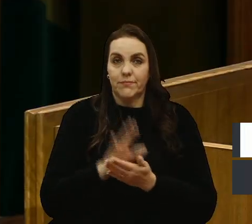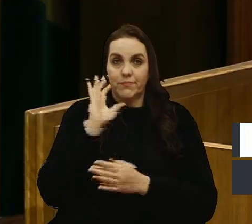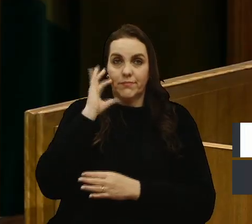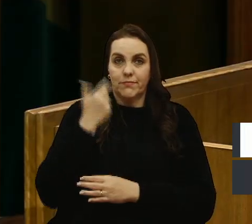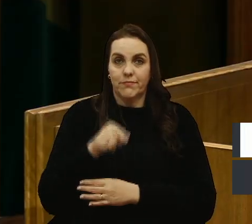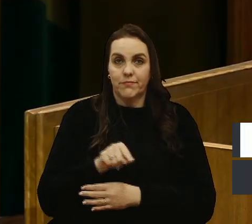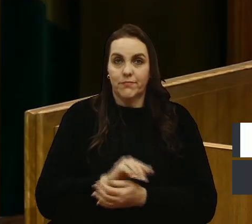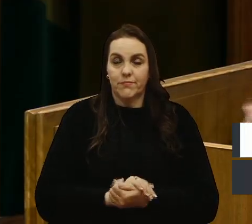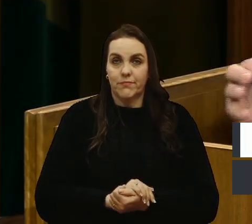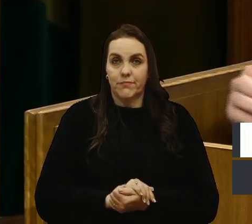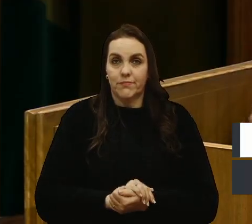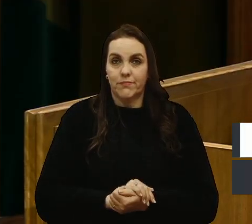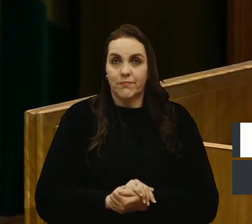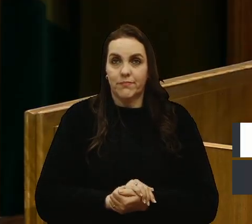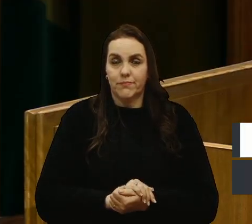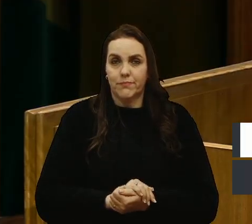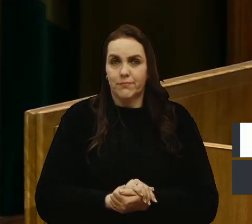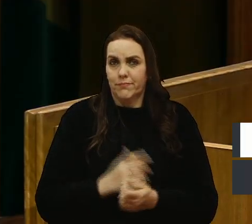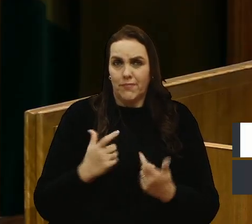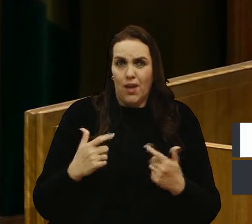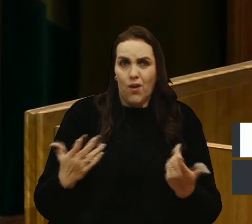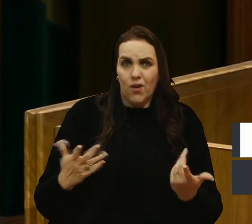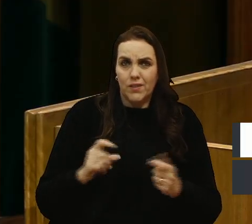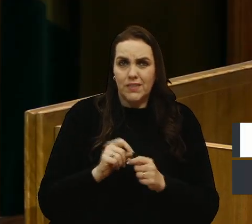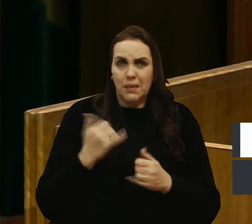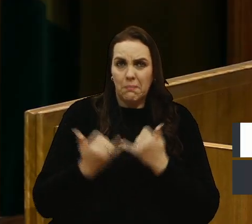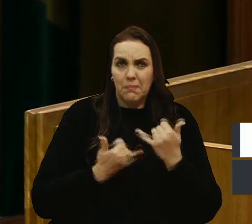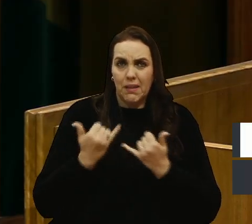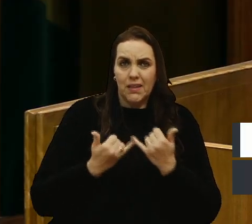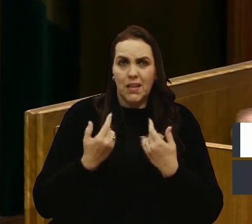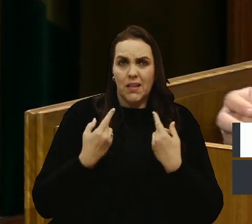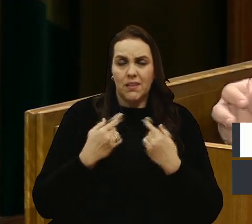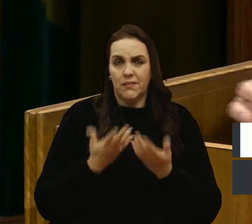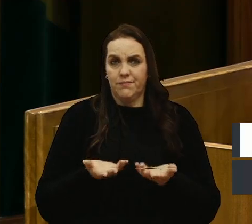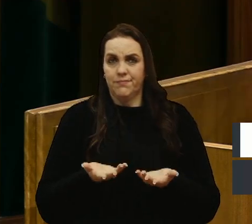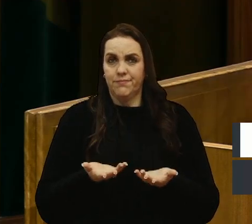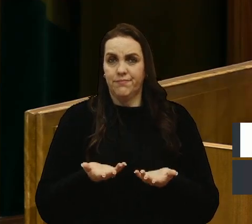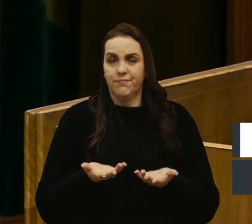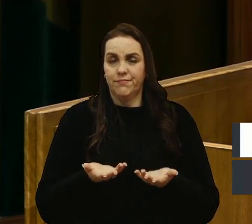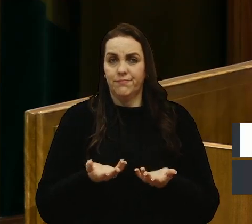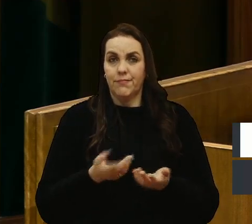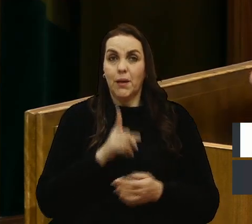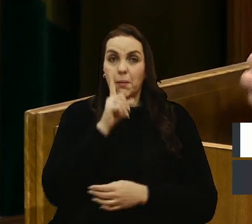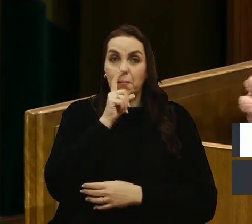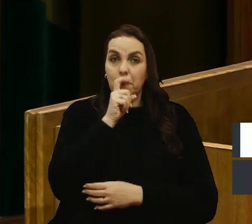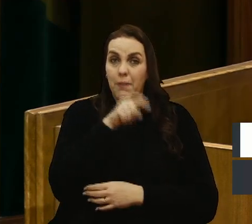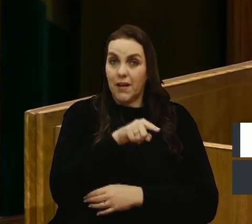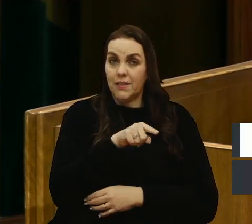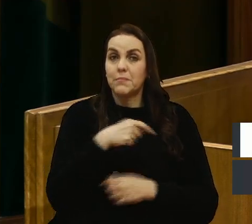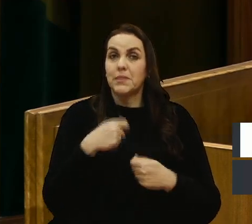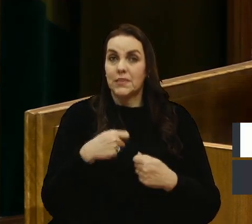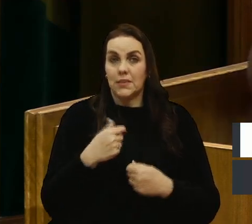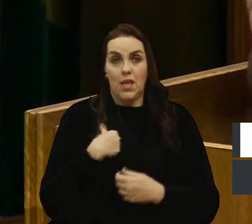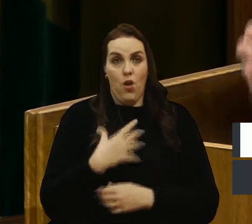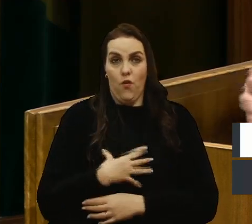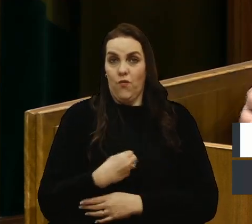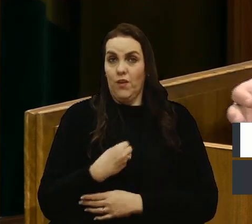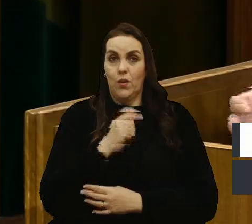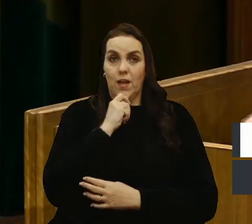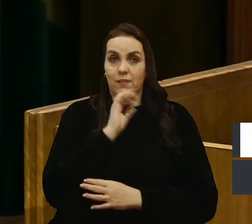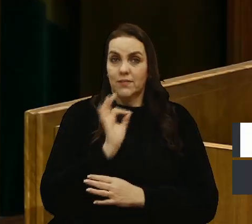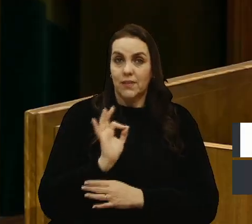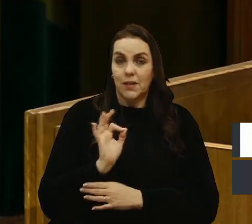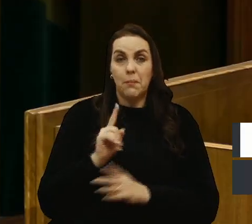situação. Onde já se viu esse tipo de brincadeira? Cabe aos pais, eu ainda não tenho filhos, mas cabe aos